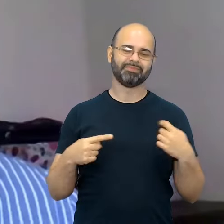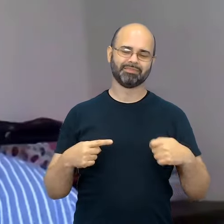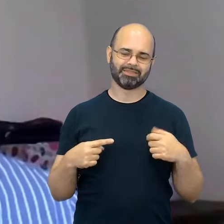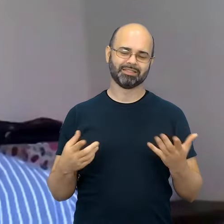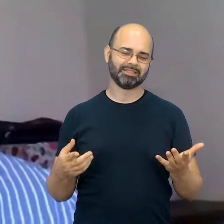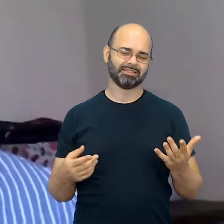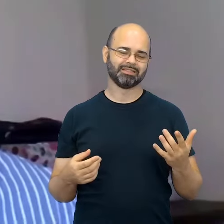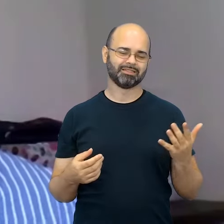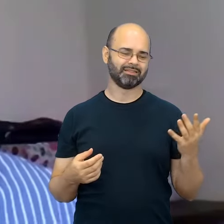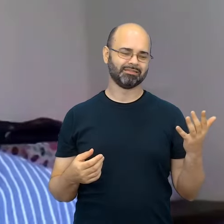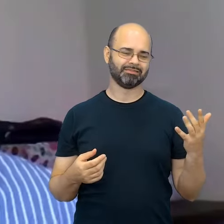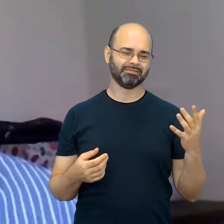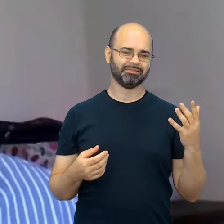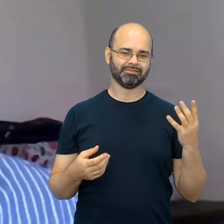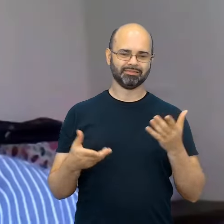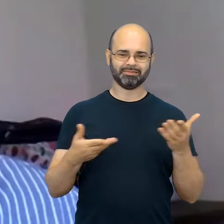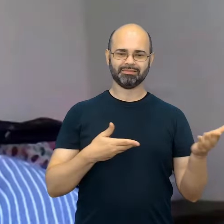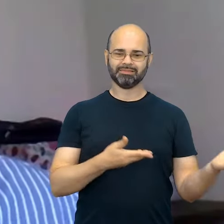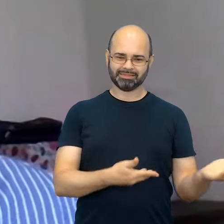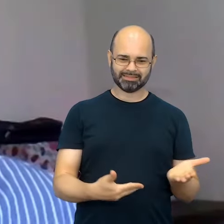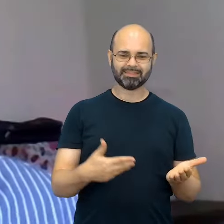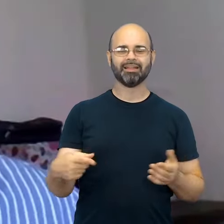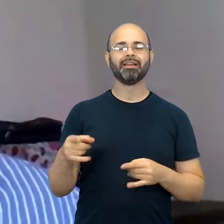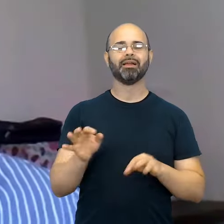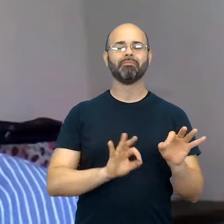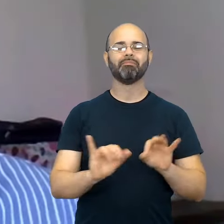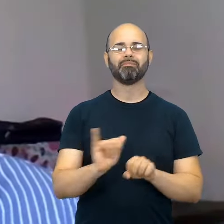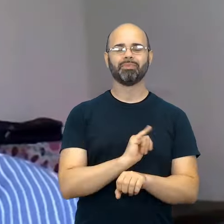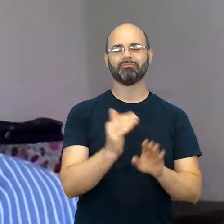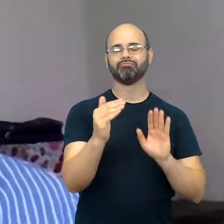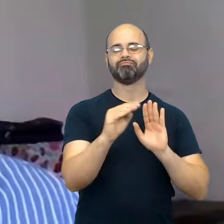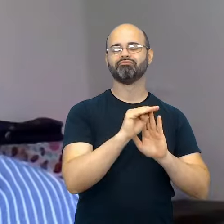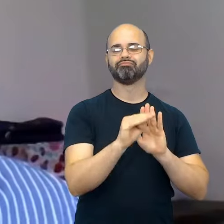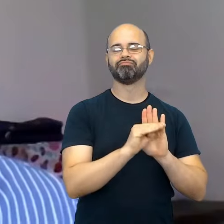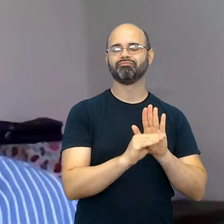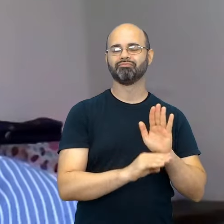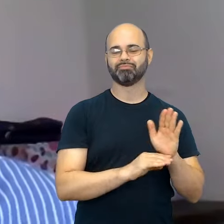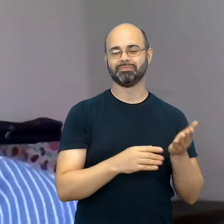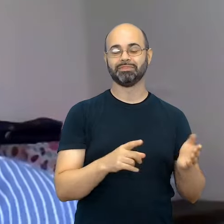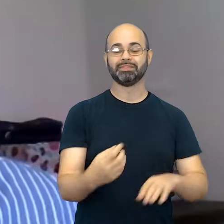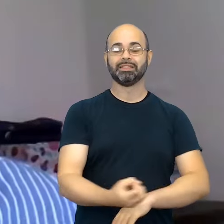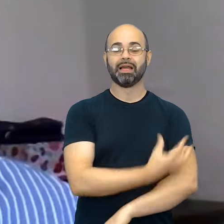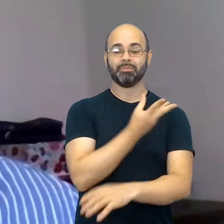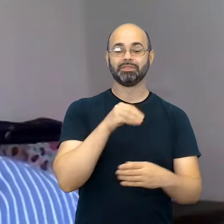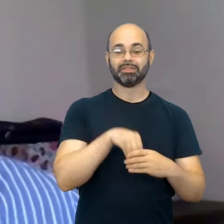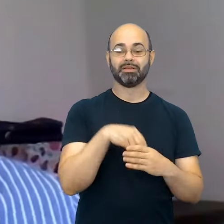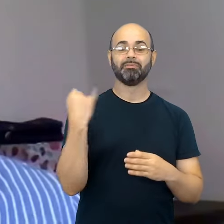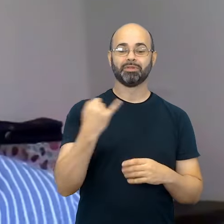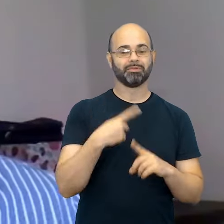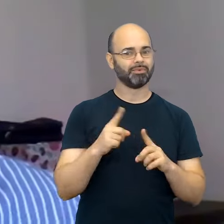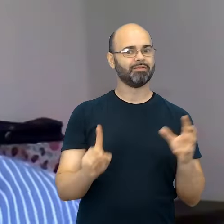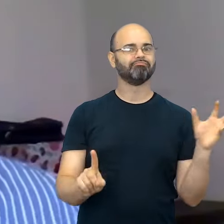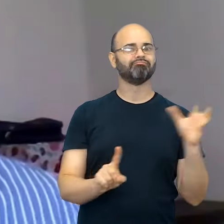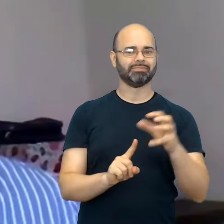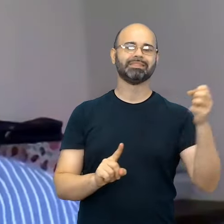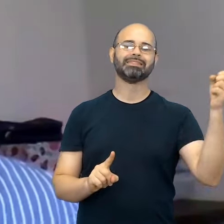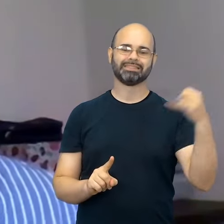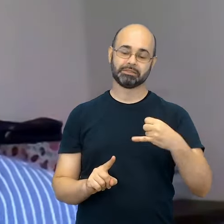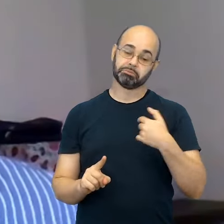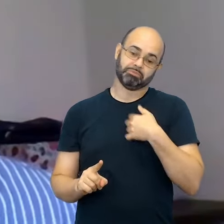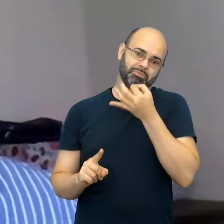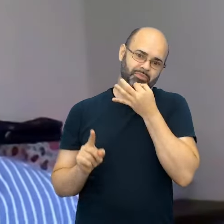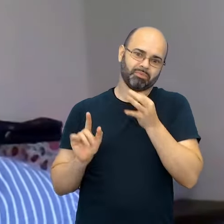gente precisa trazer no nosso planejamento a questão emocional, porque ela afeta em muito pelo menos na minha